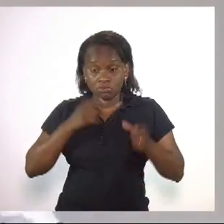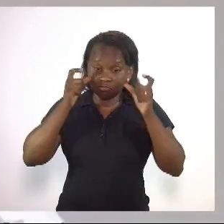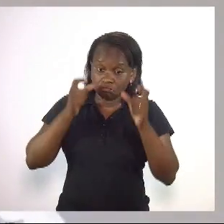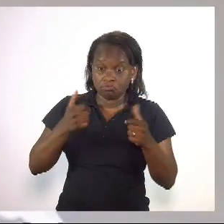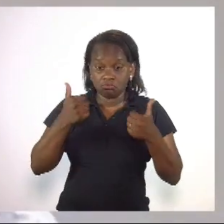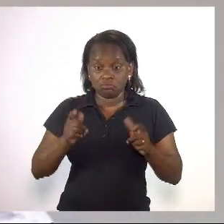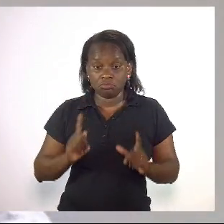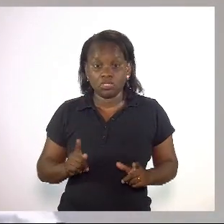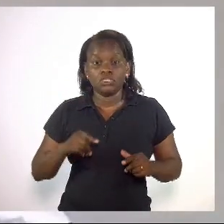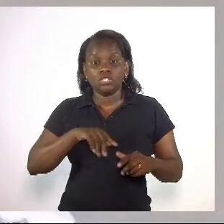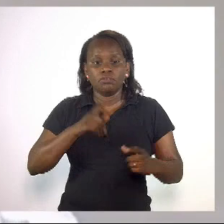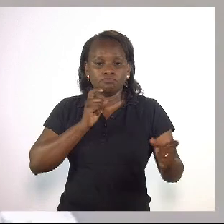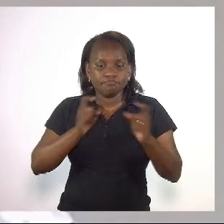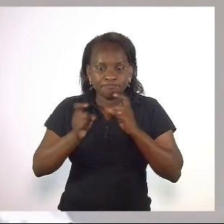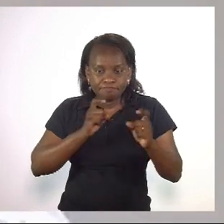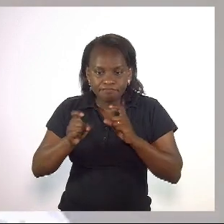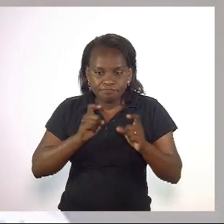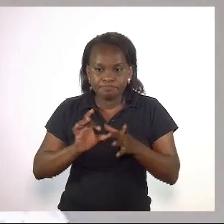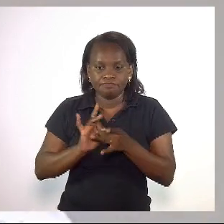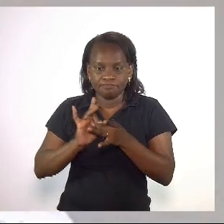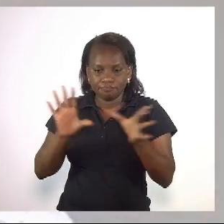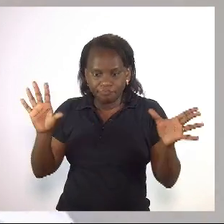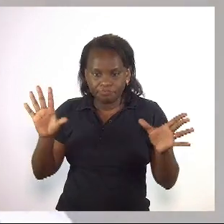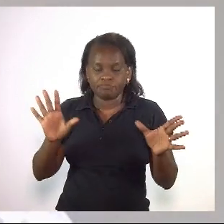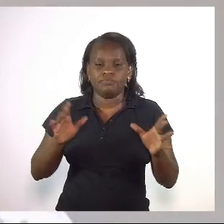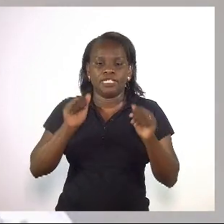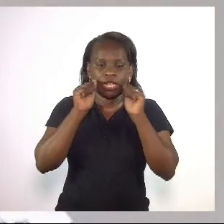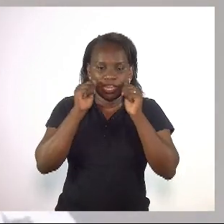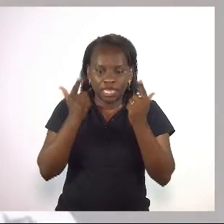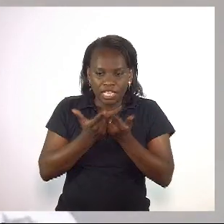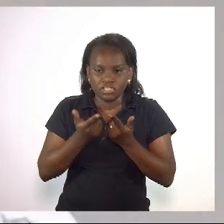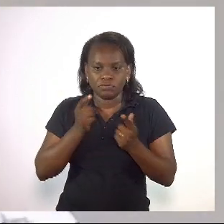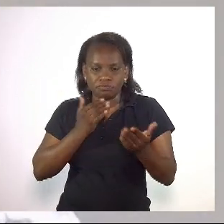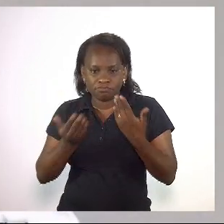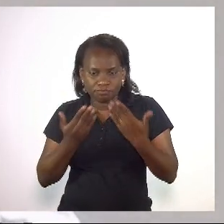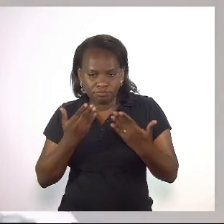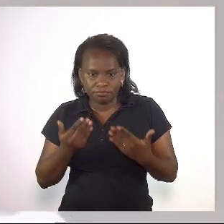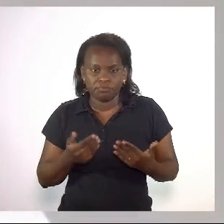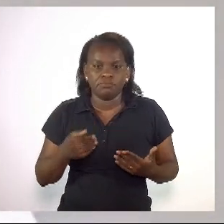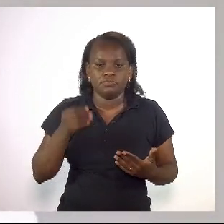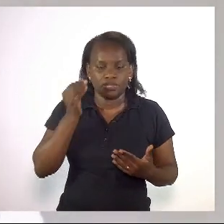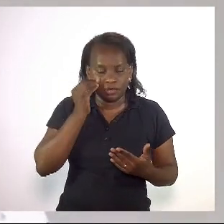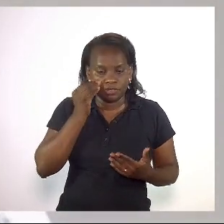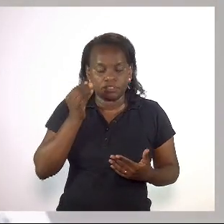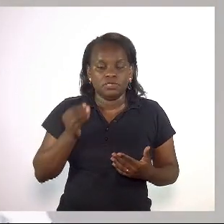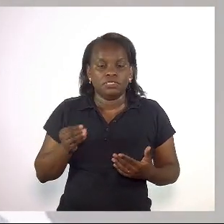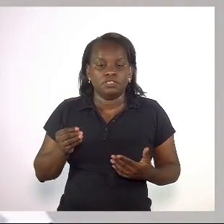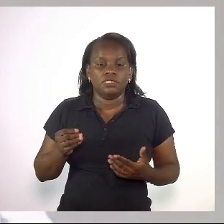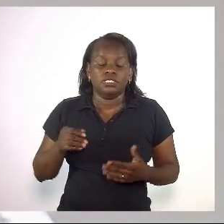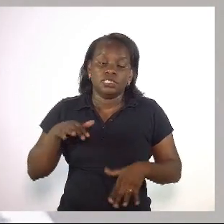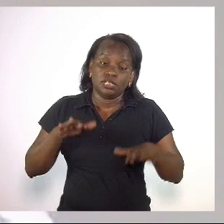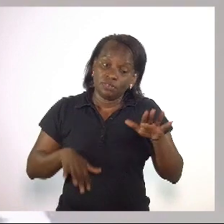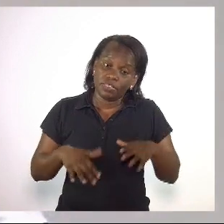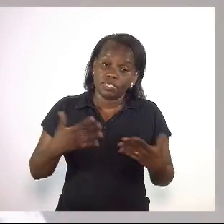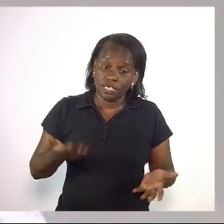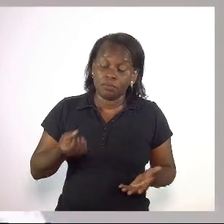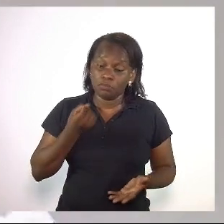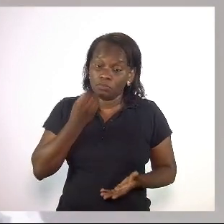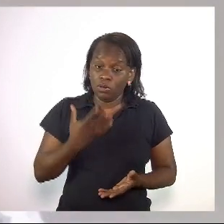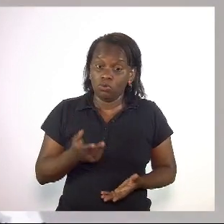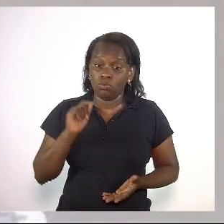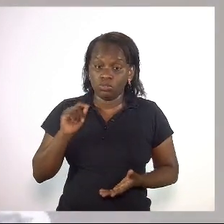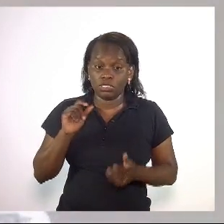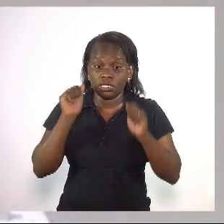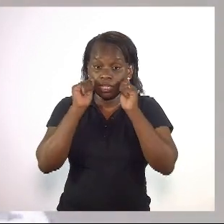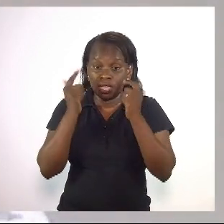nós abramos uma discussão com a LERJ para que a LERJ tome essa decisão. Acho que talvez, e seria nesse ponto muito interessante,